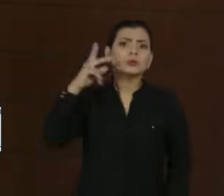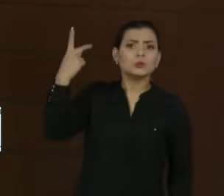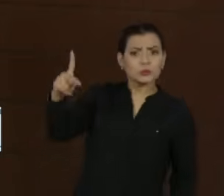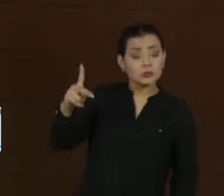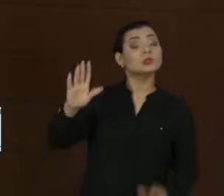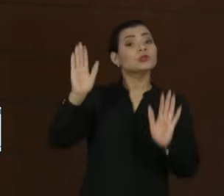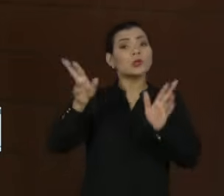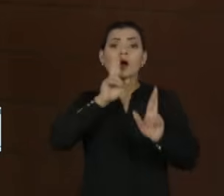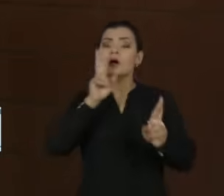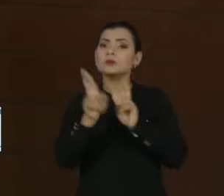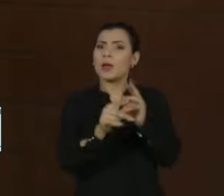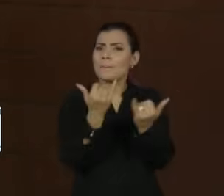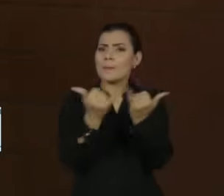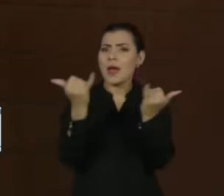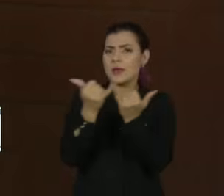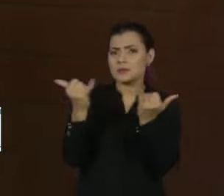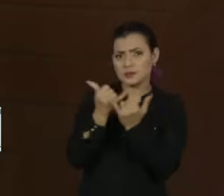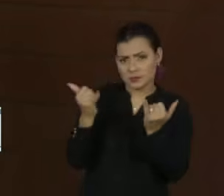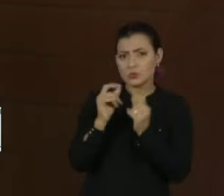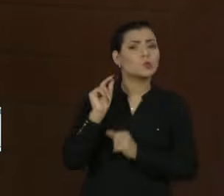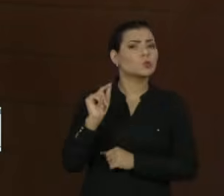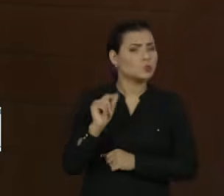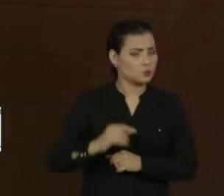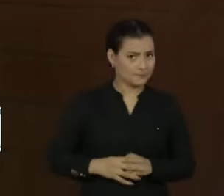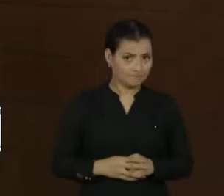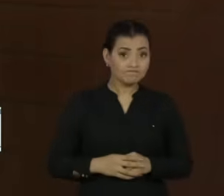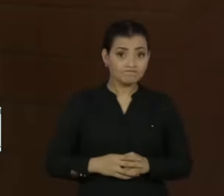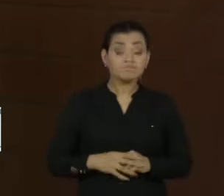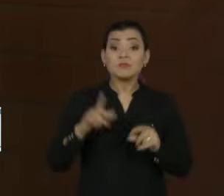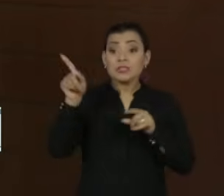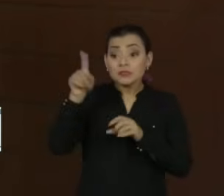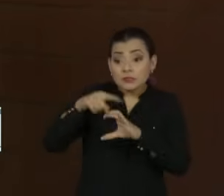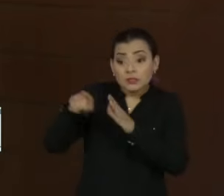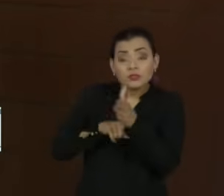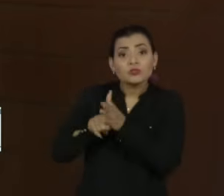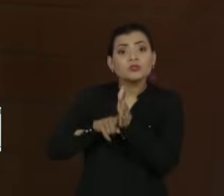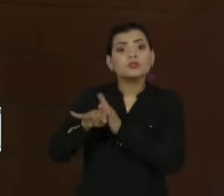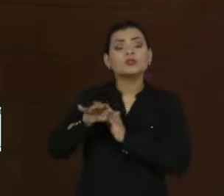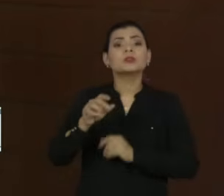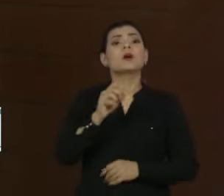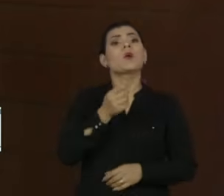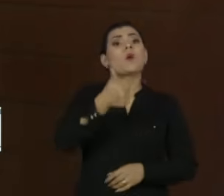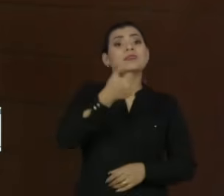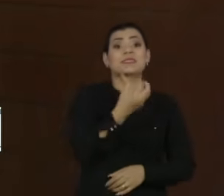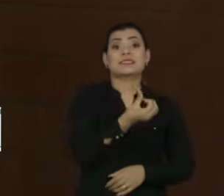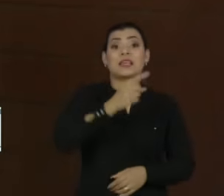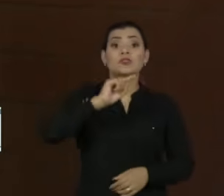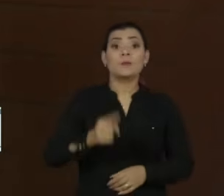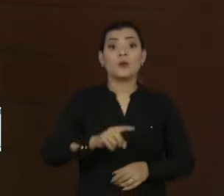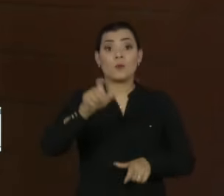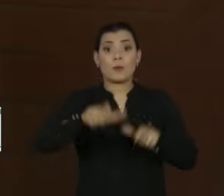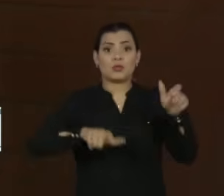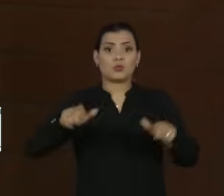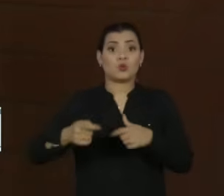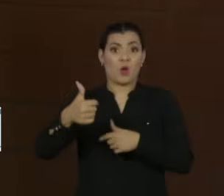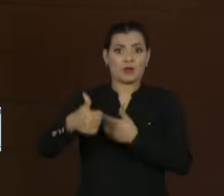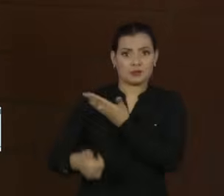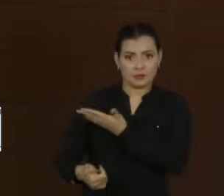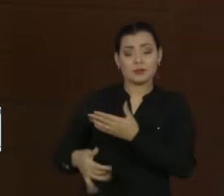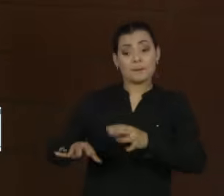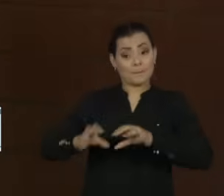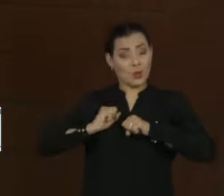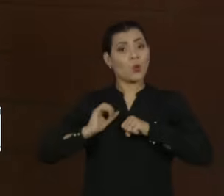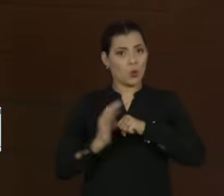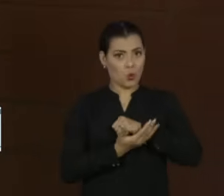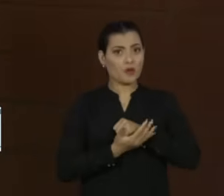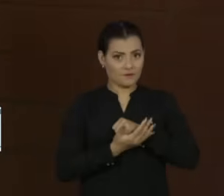um resultado semelhante. Por lá, os cientistas acompanharam um grupo de quase 6.000 pacientes infectados com o